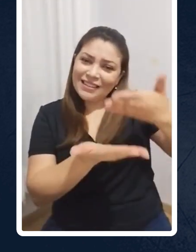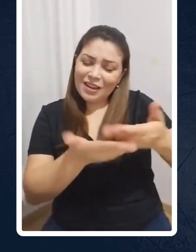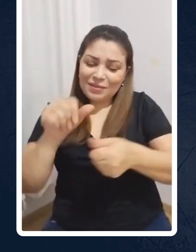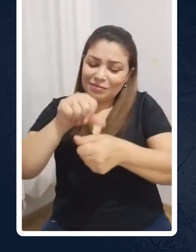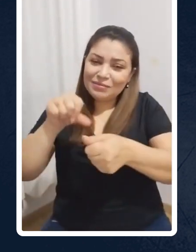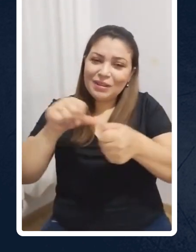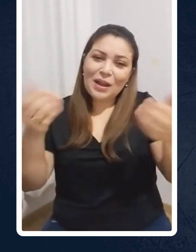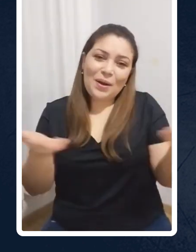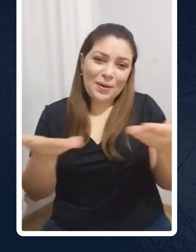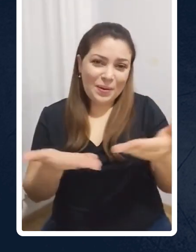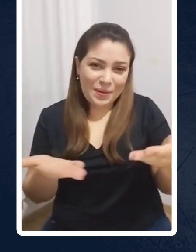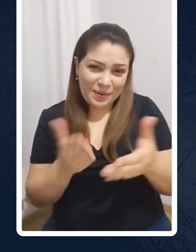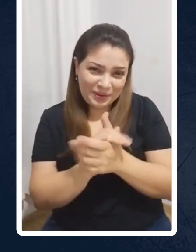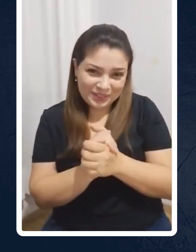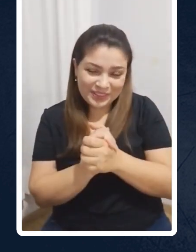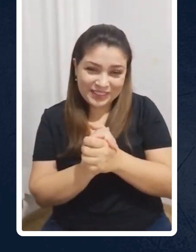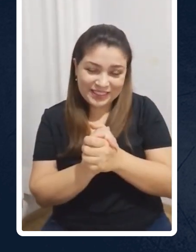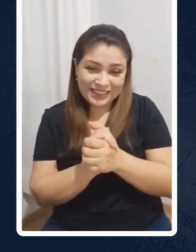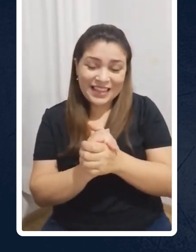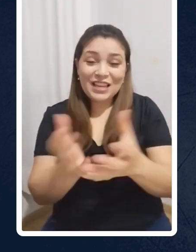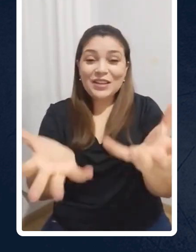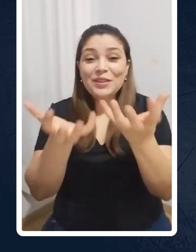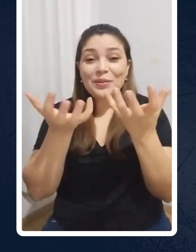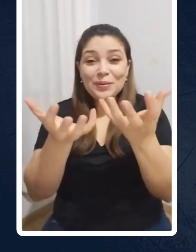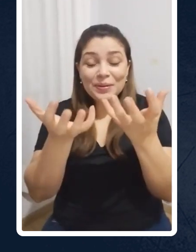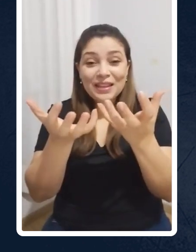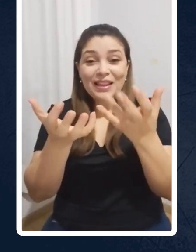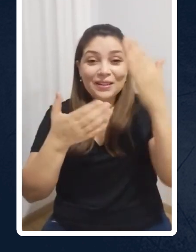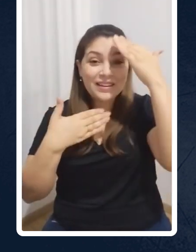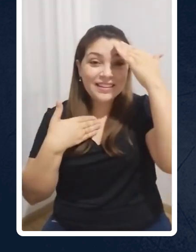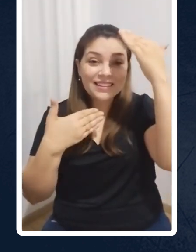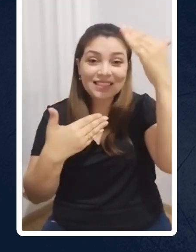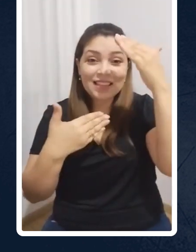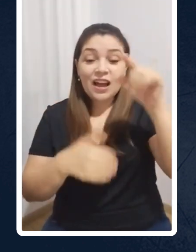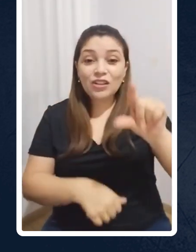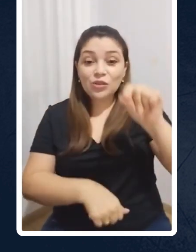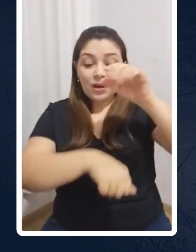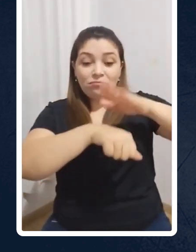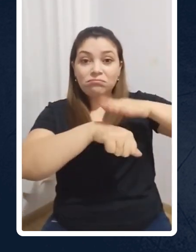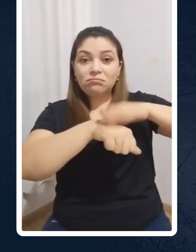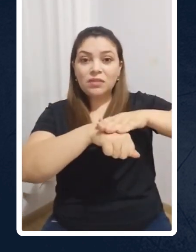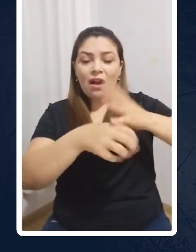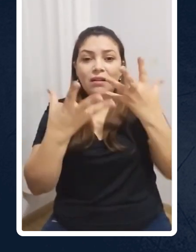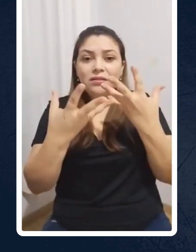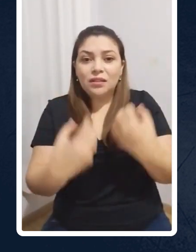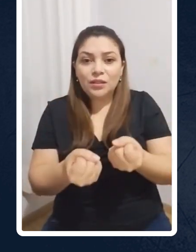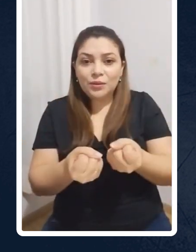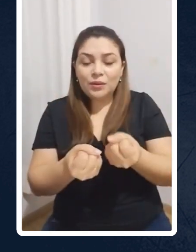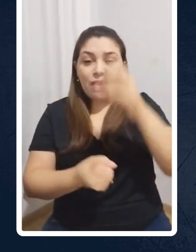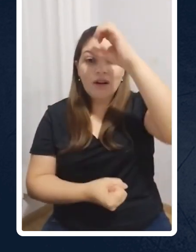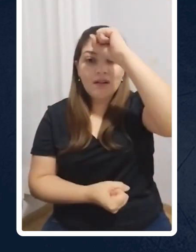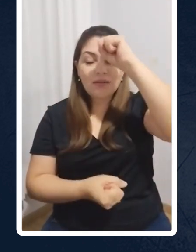Eu quero agradecer pela escolha dela e de todos os intérpretes de Libras, não só do